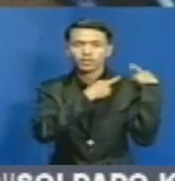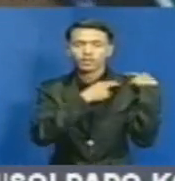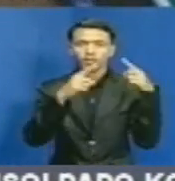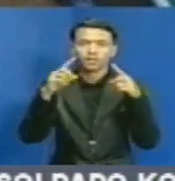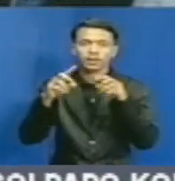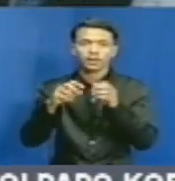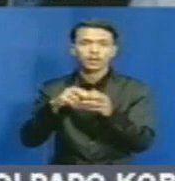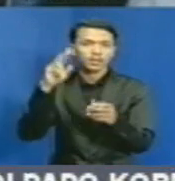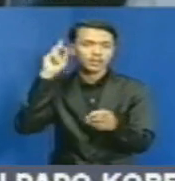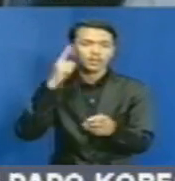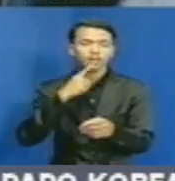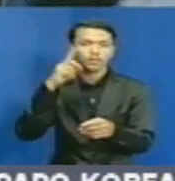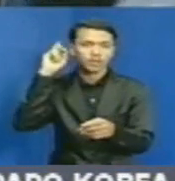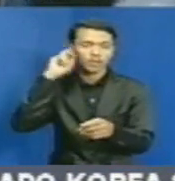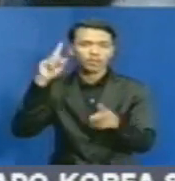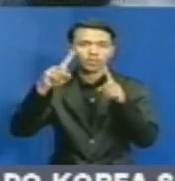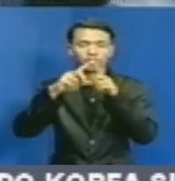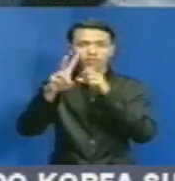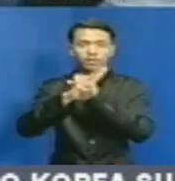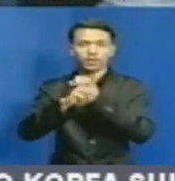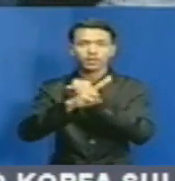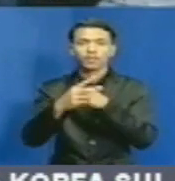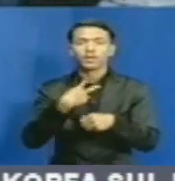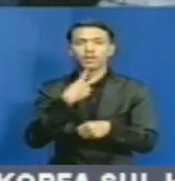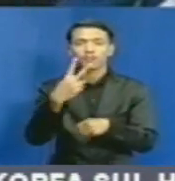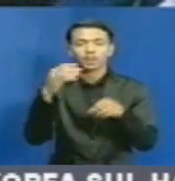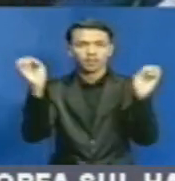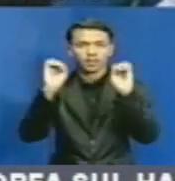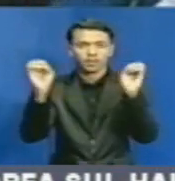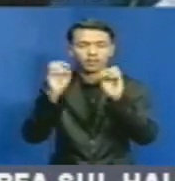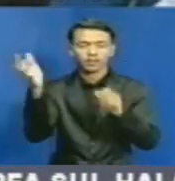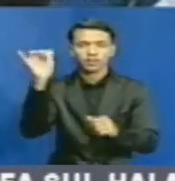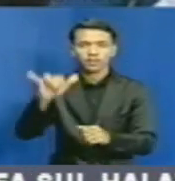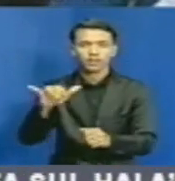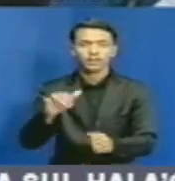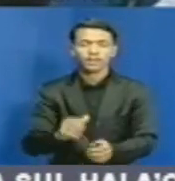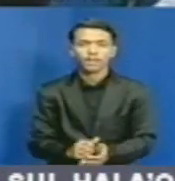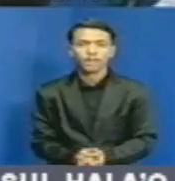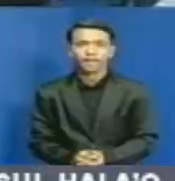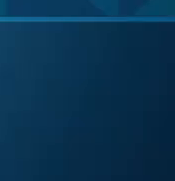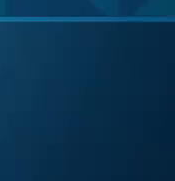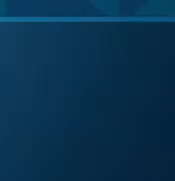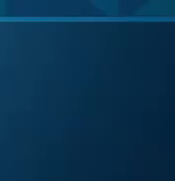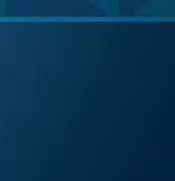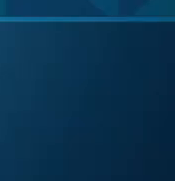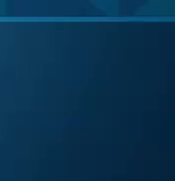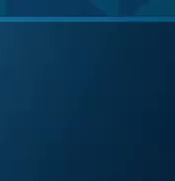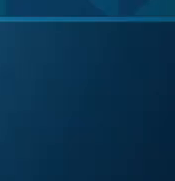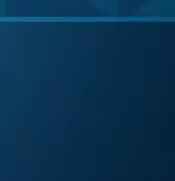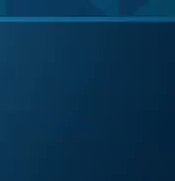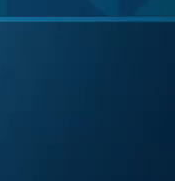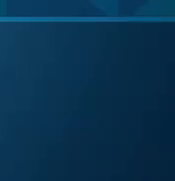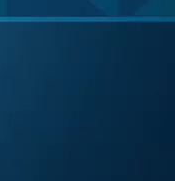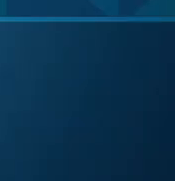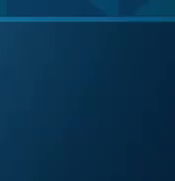vítima Lian Laxira, Ezequiel Freitas, Zerônimo Mauno, ba RTTLI. Atu